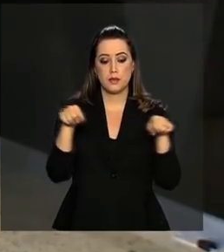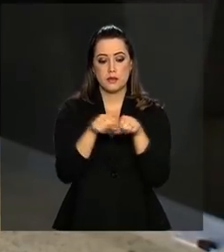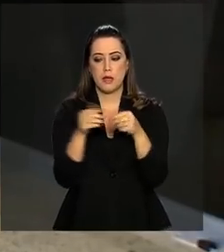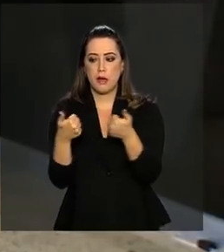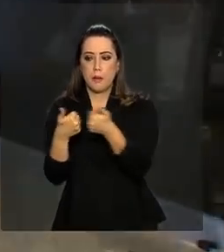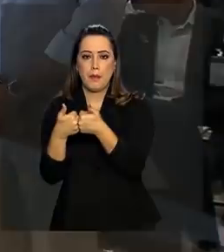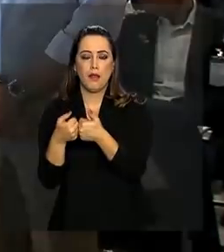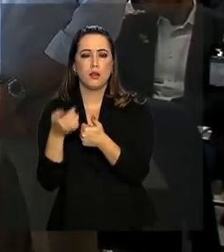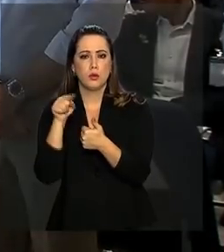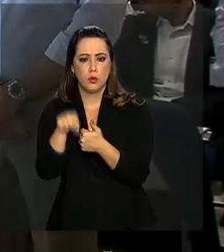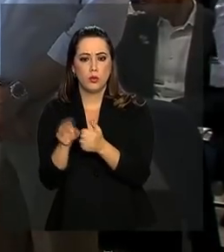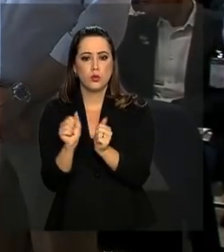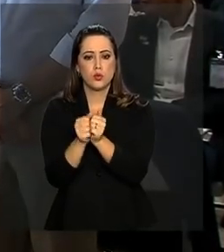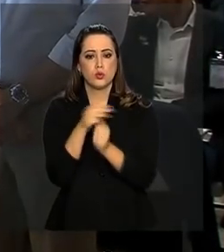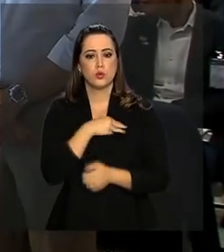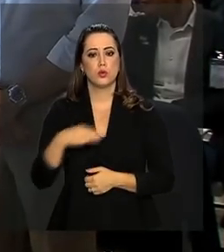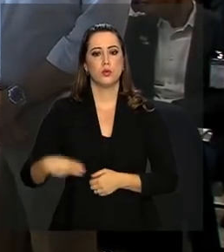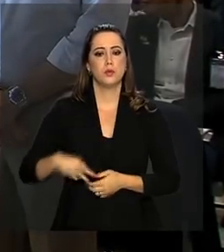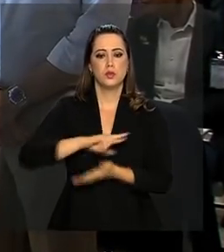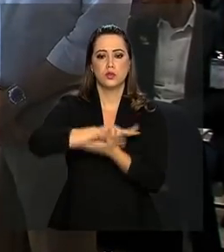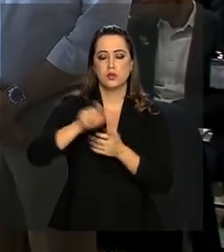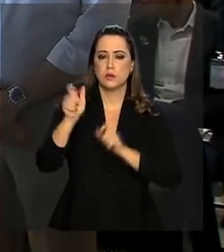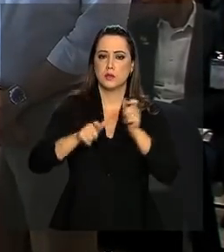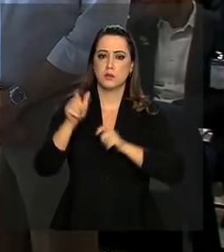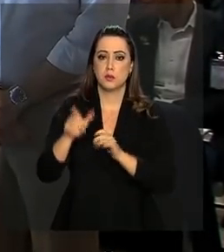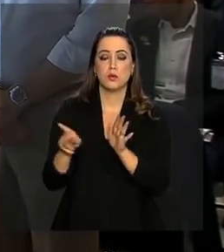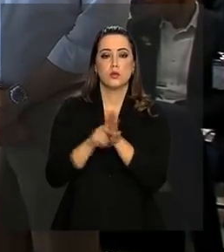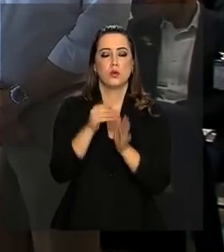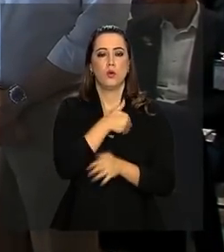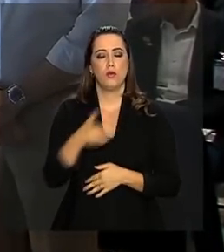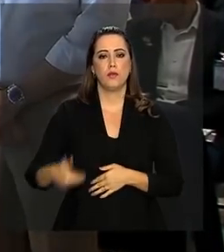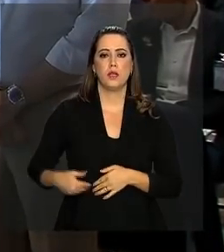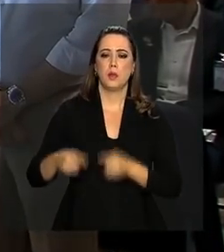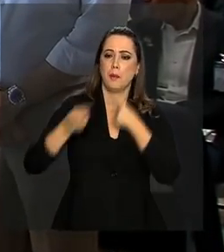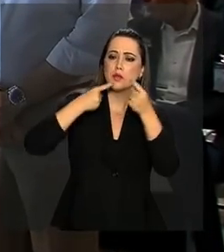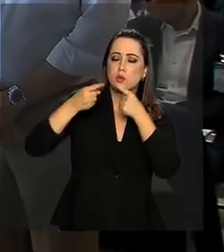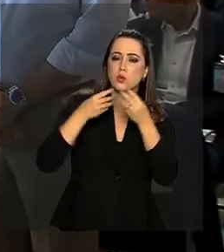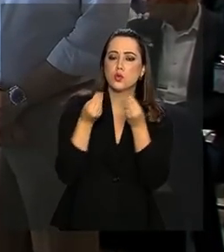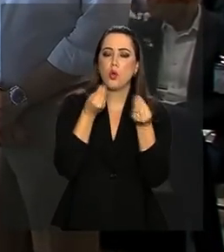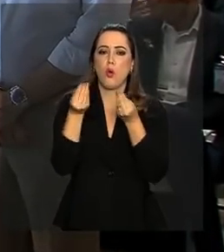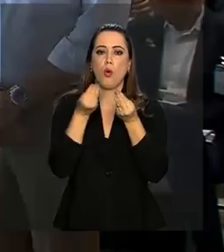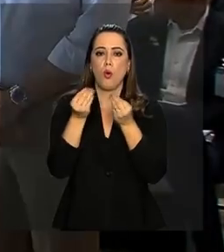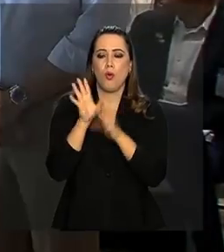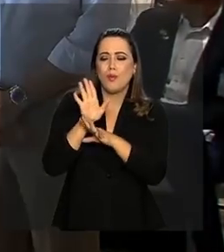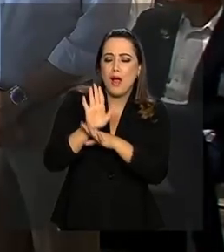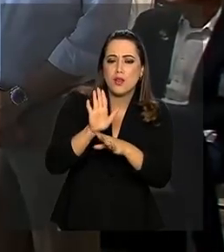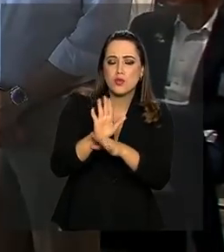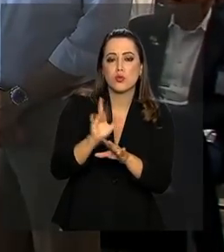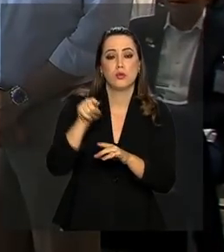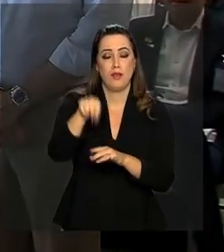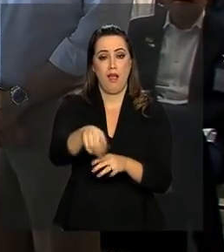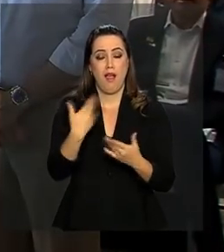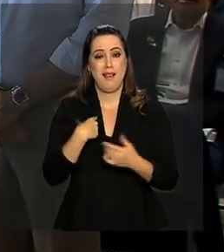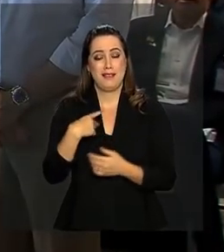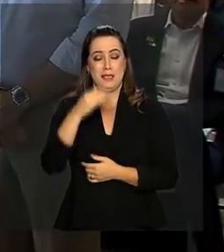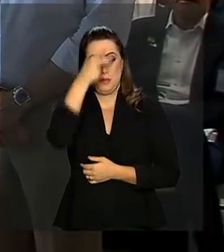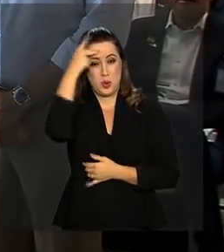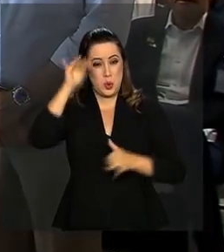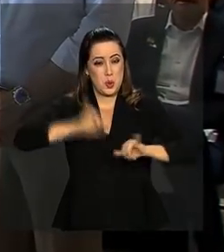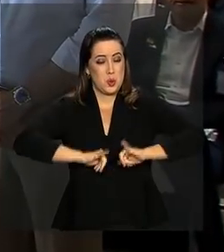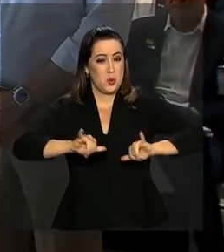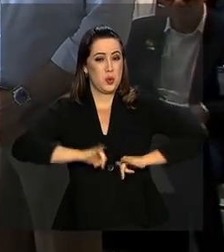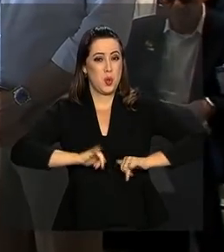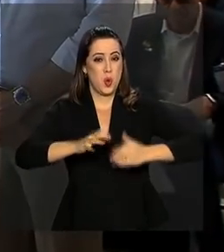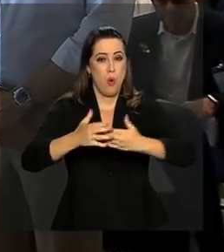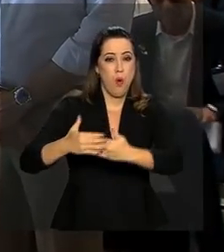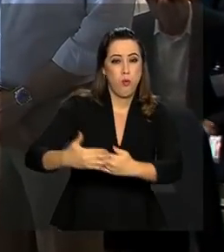ao lado com ministros técnicos e assessores do governo para discutir medidas de suporte e apoio às vítimas do